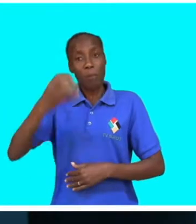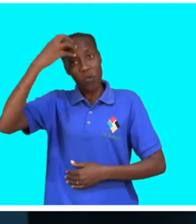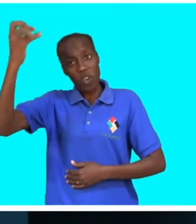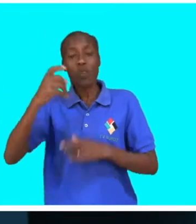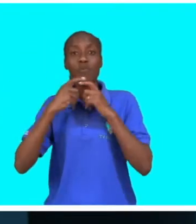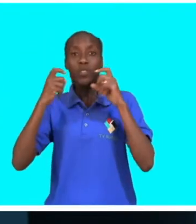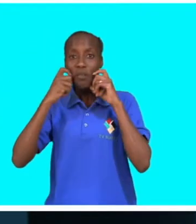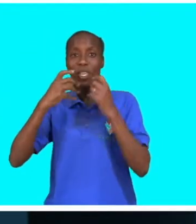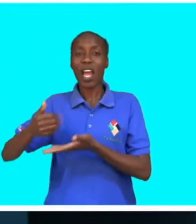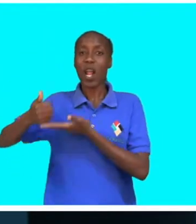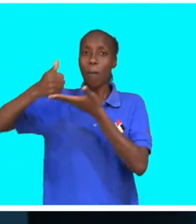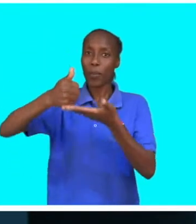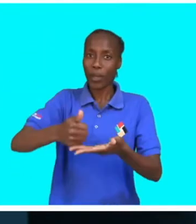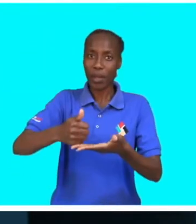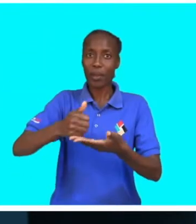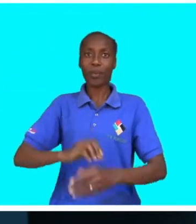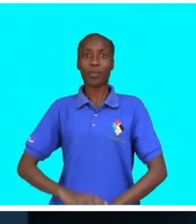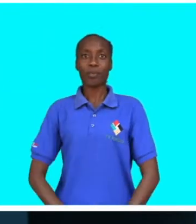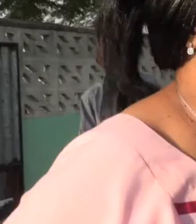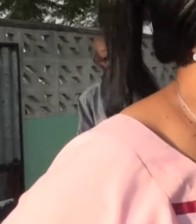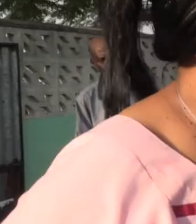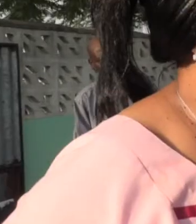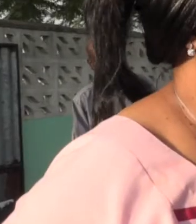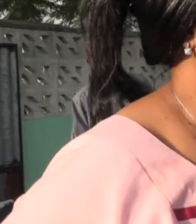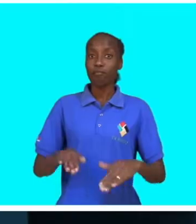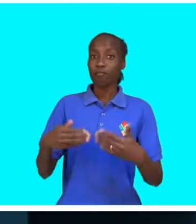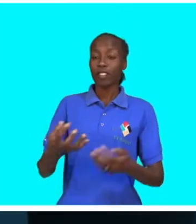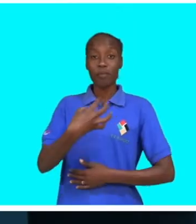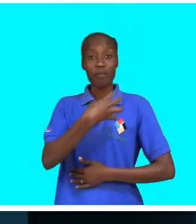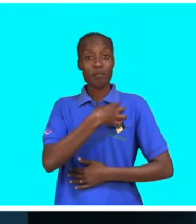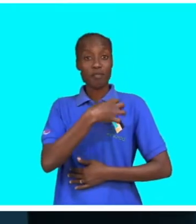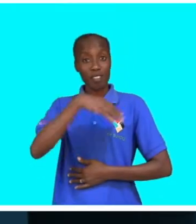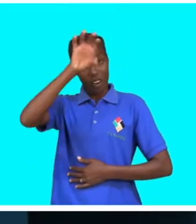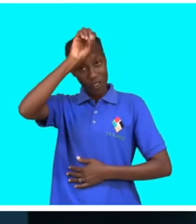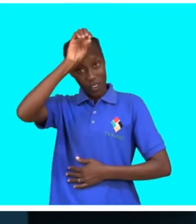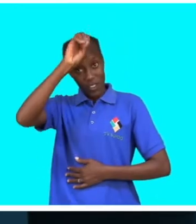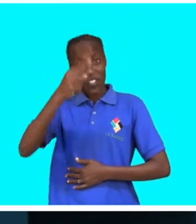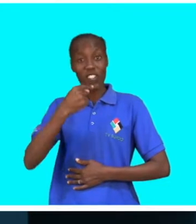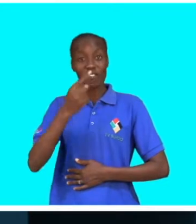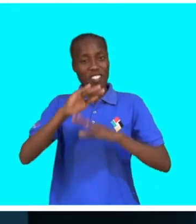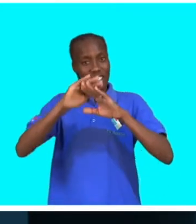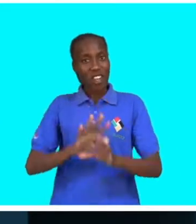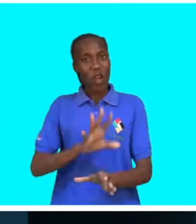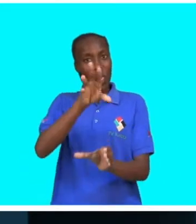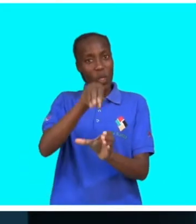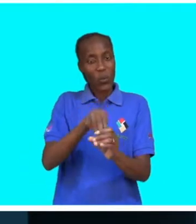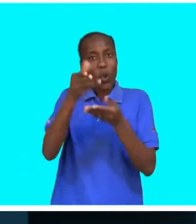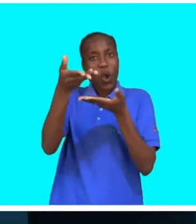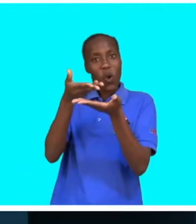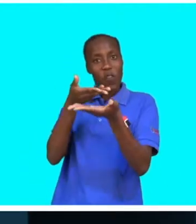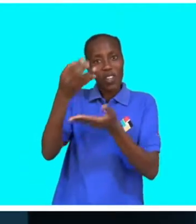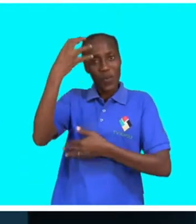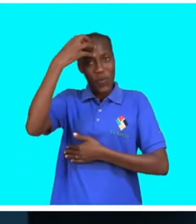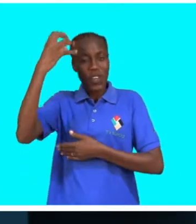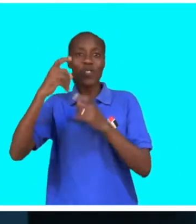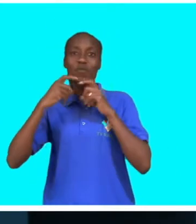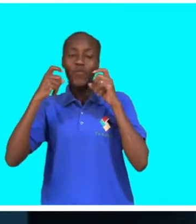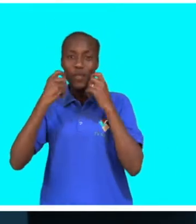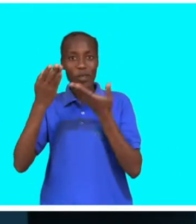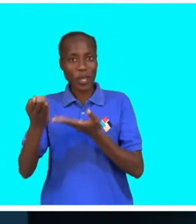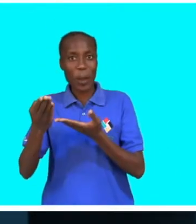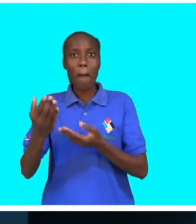se o governo moçambicano puder apoiá-los. A ministra sul-africana assegurou que estão em curso conversações com o